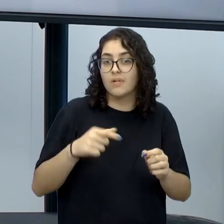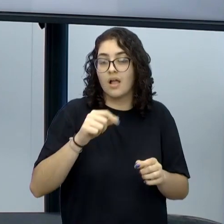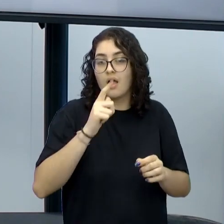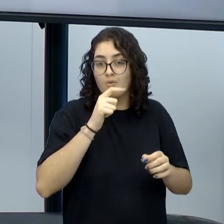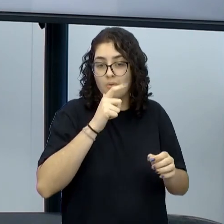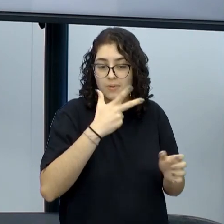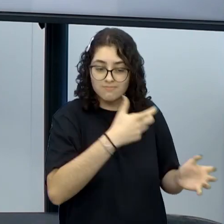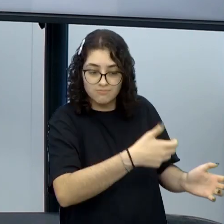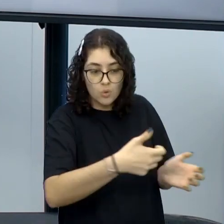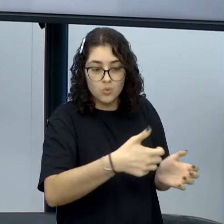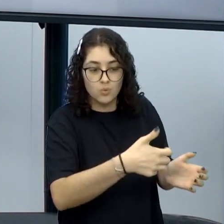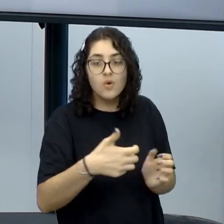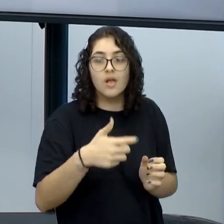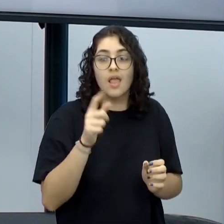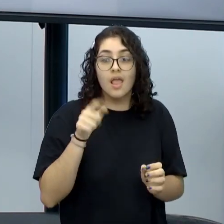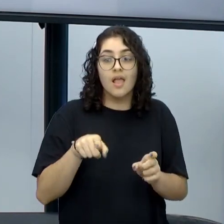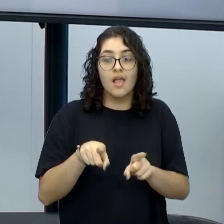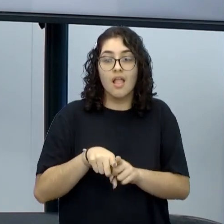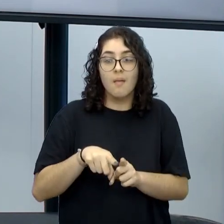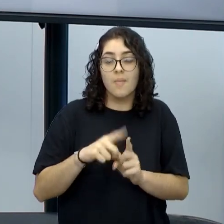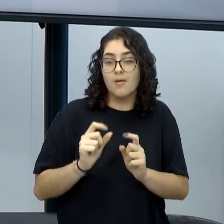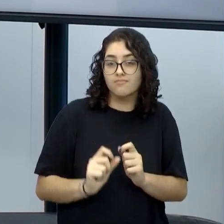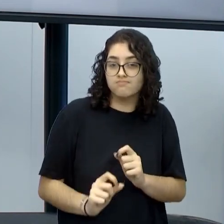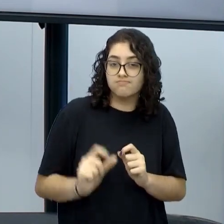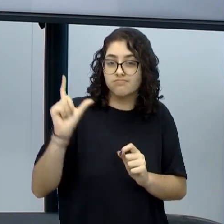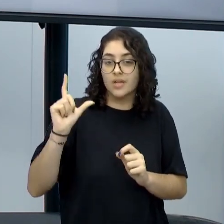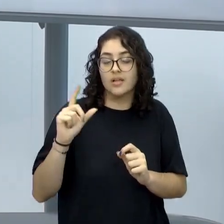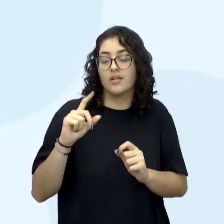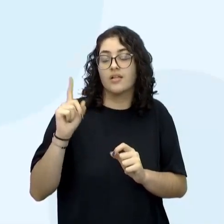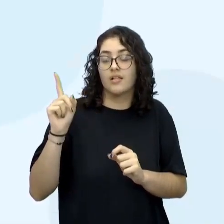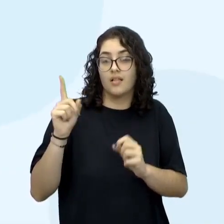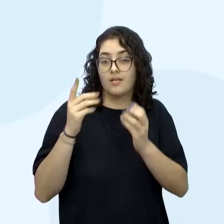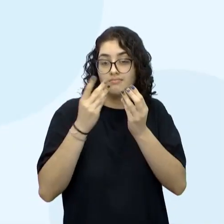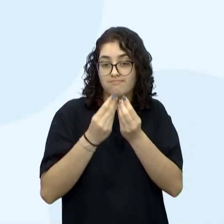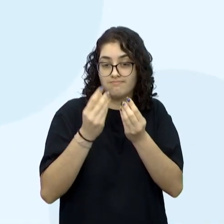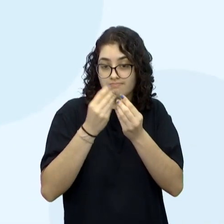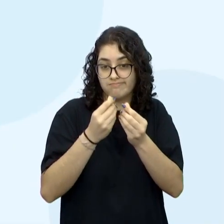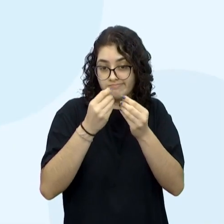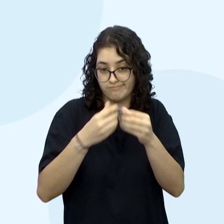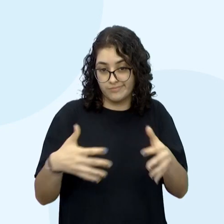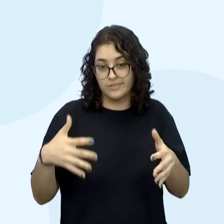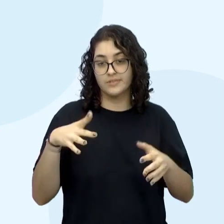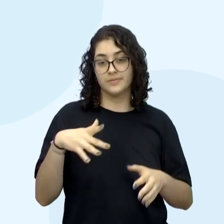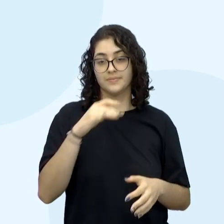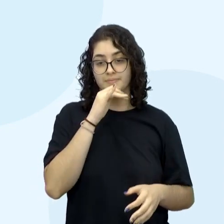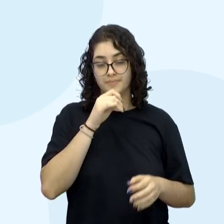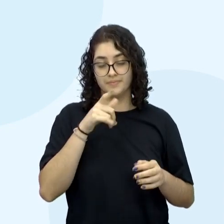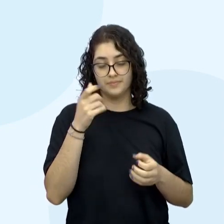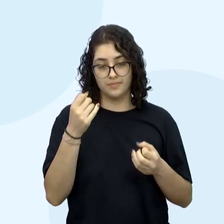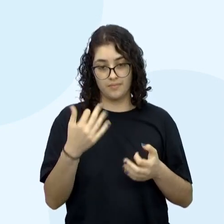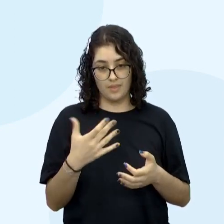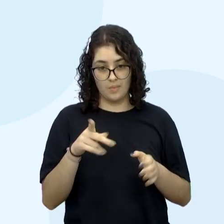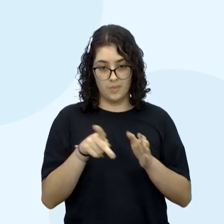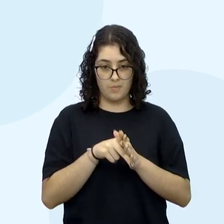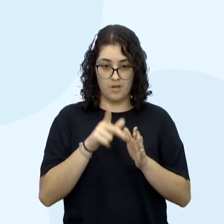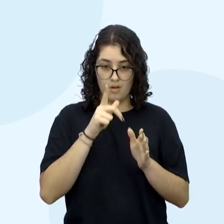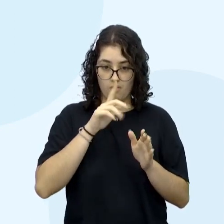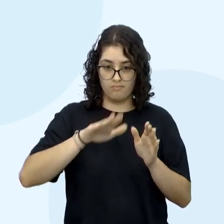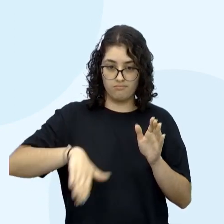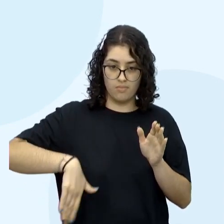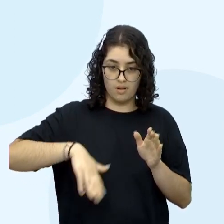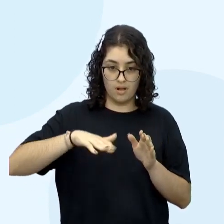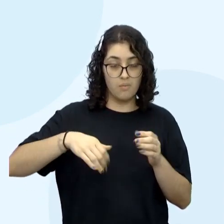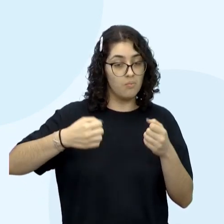das águas, o que justamente também aumenta o processo de erosão. Então, quando a gente fala sobre erosão marítima, ela pode acontecer de